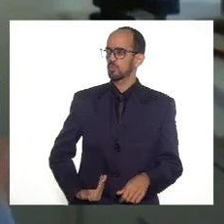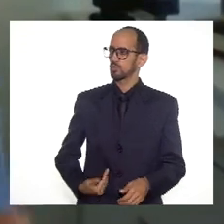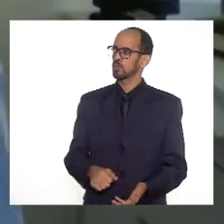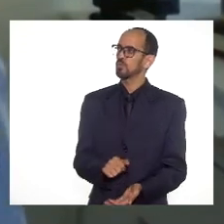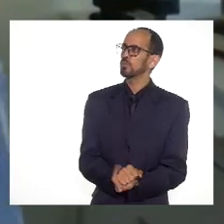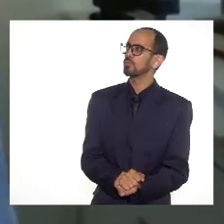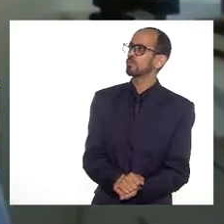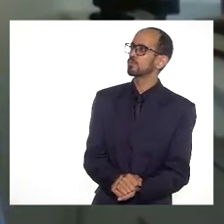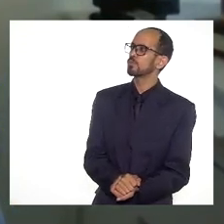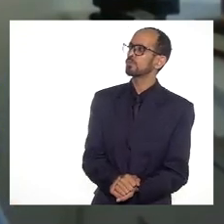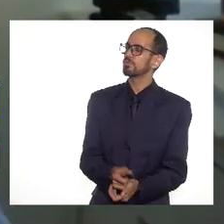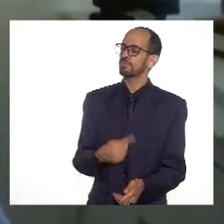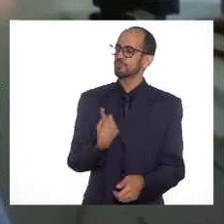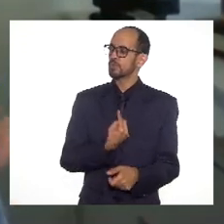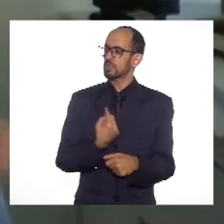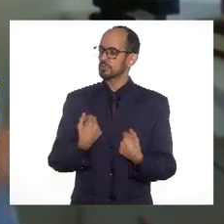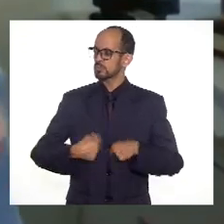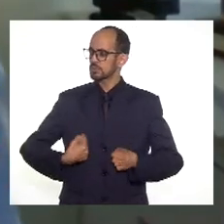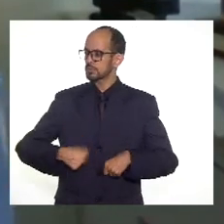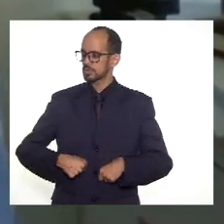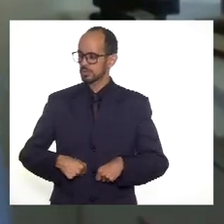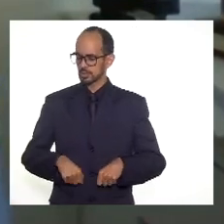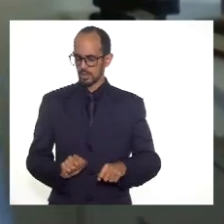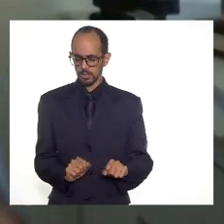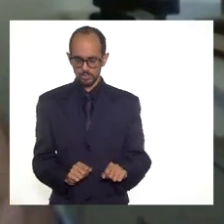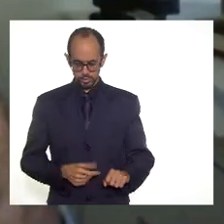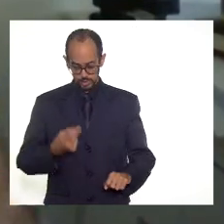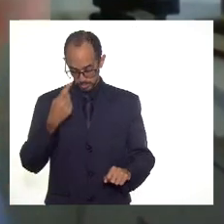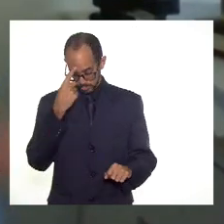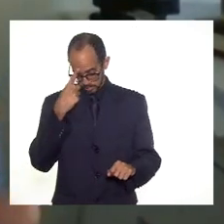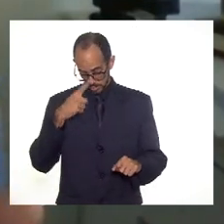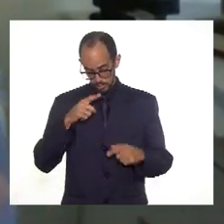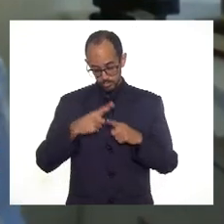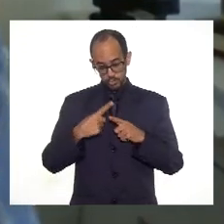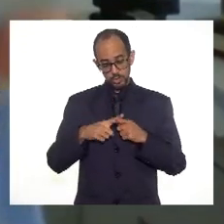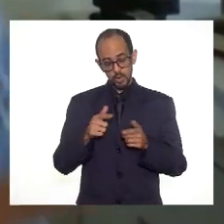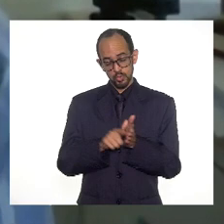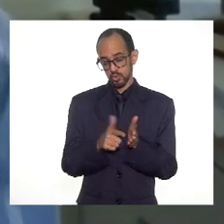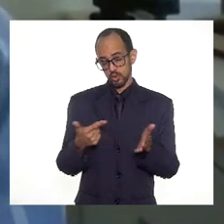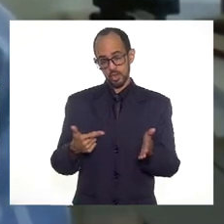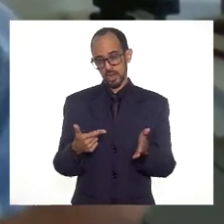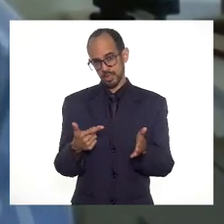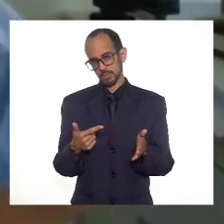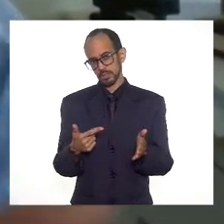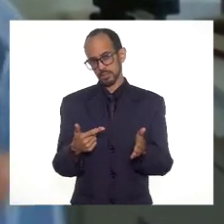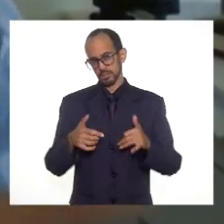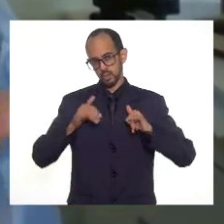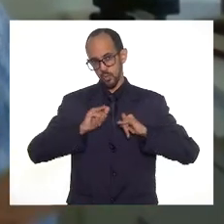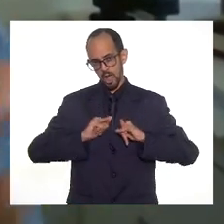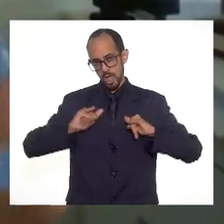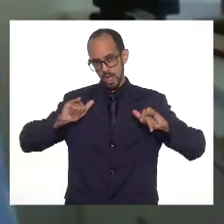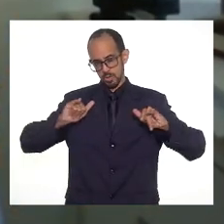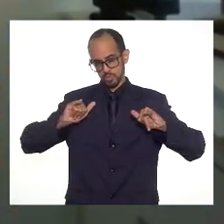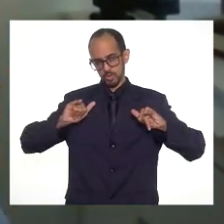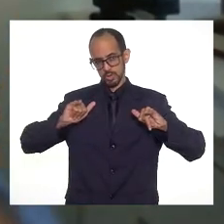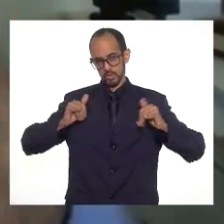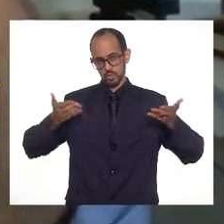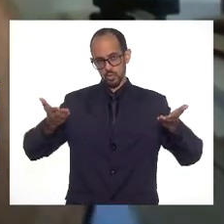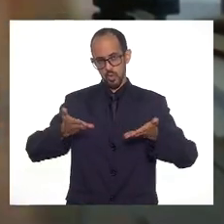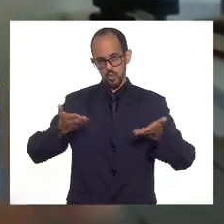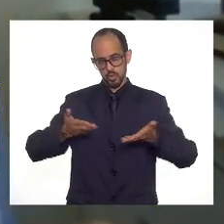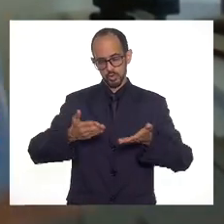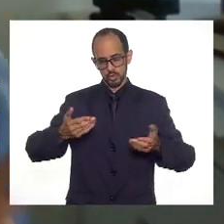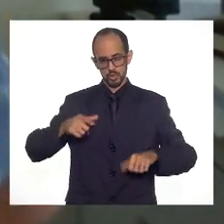necessário que a gente faça essas premissas, porque os jornais estão anunciando hoje que